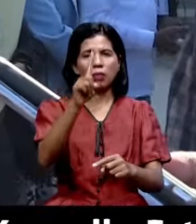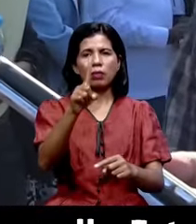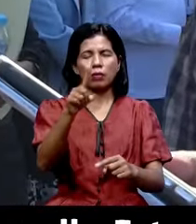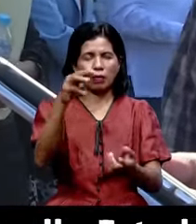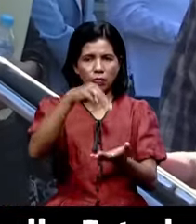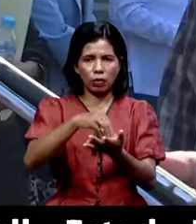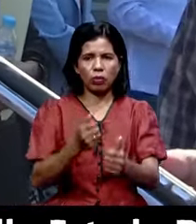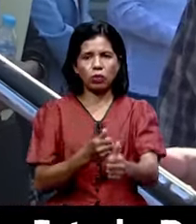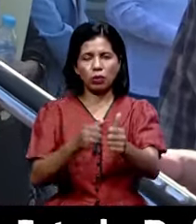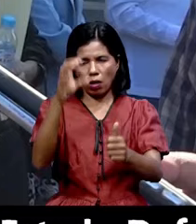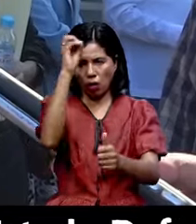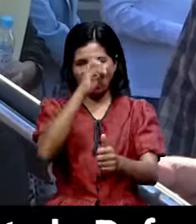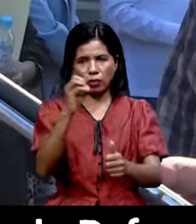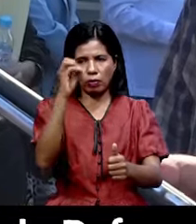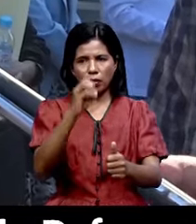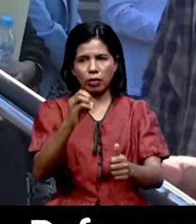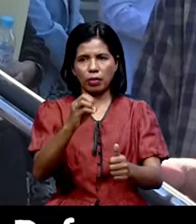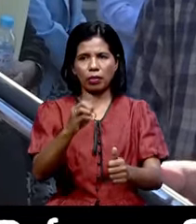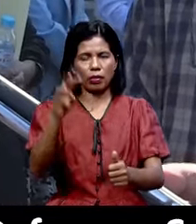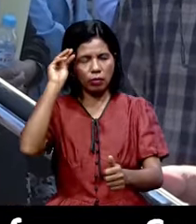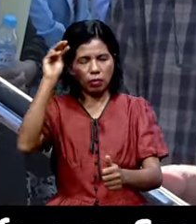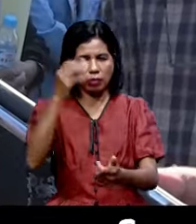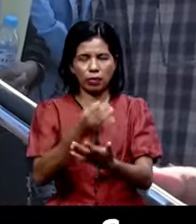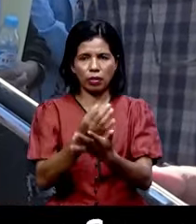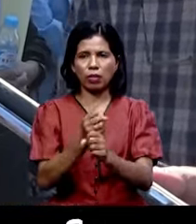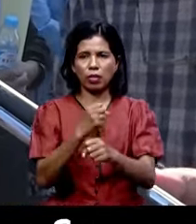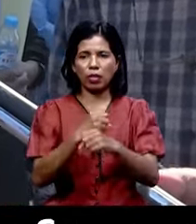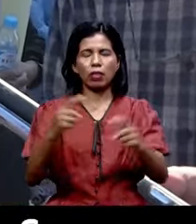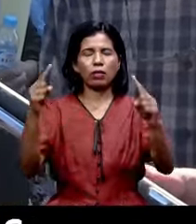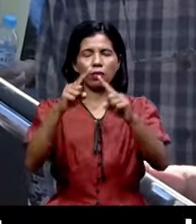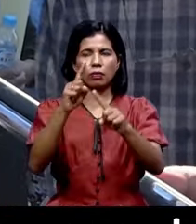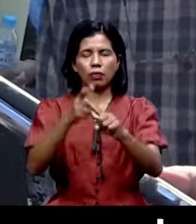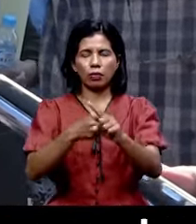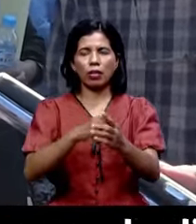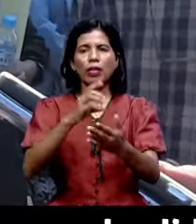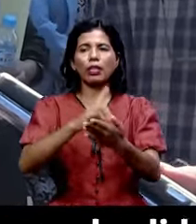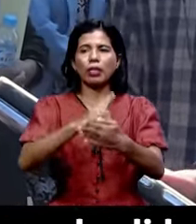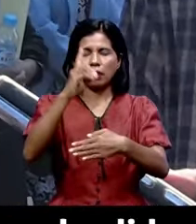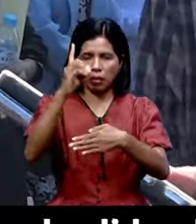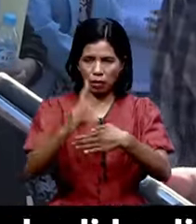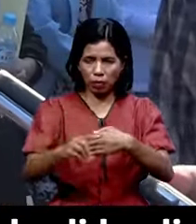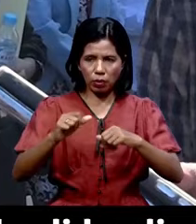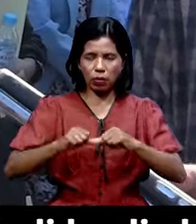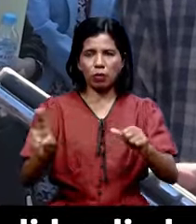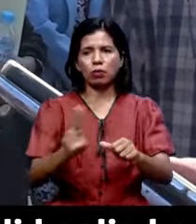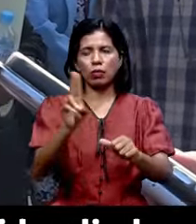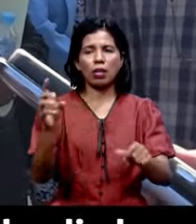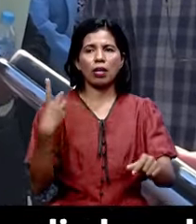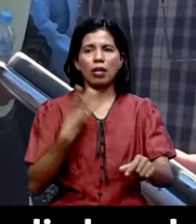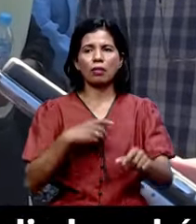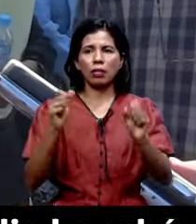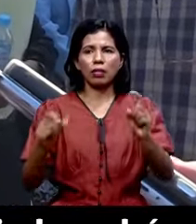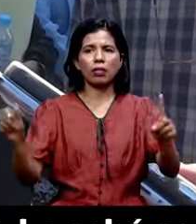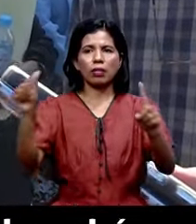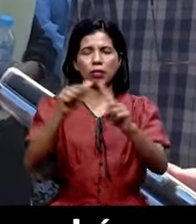tua observação, né, bem, que o Ministério das Finanças ralo, que até o fim de dezembro, se continua o ritmo de execução, a minha se atinge